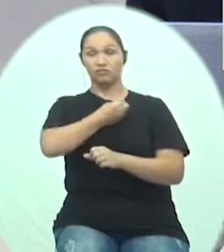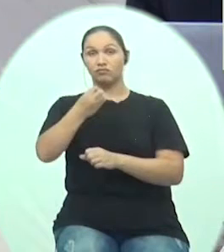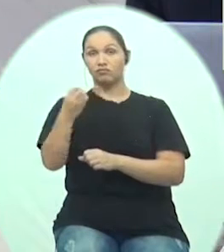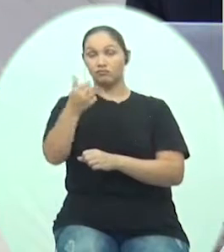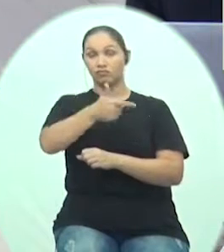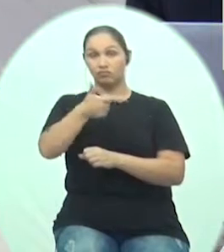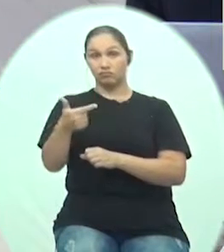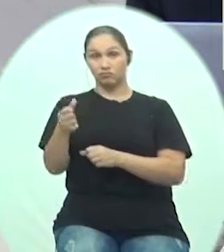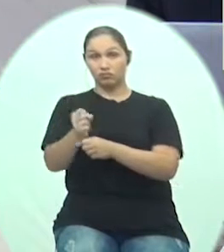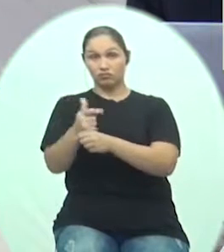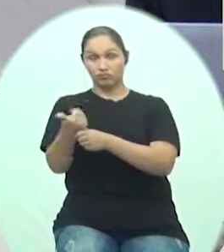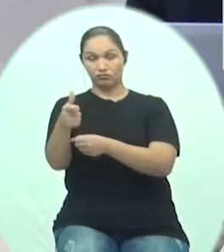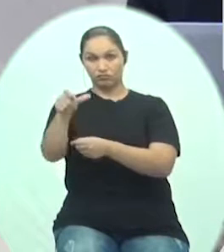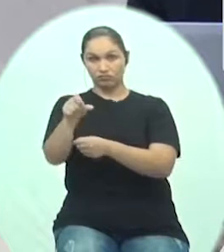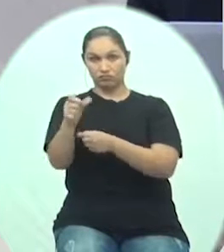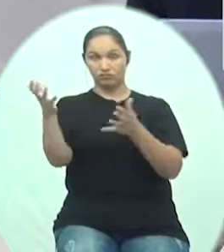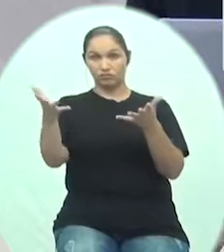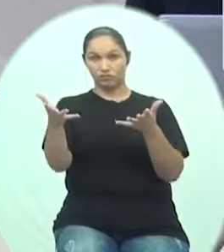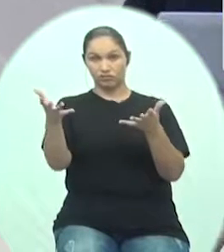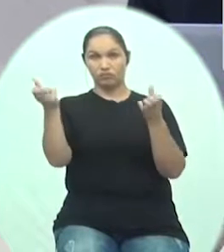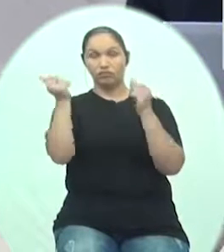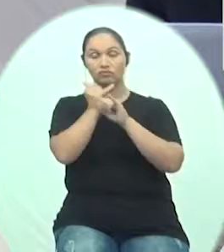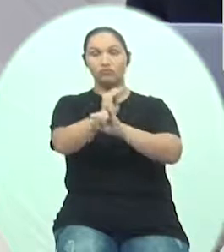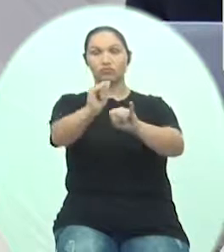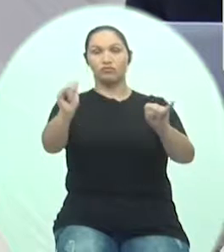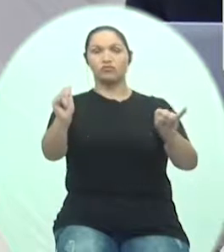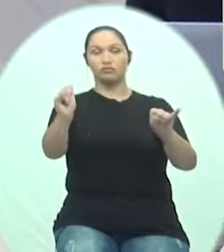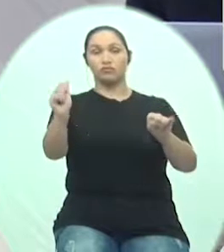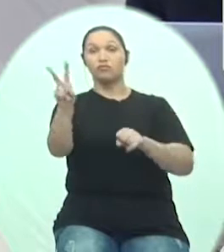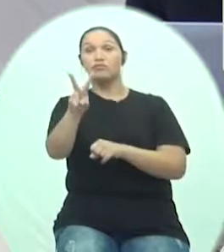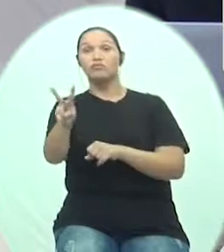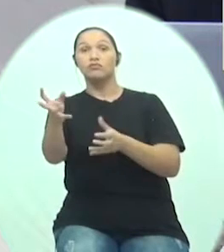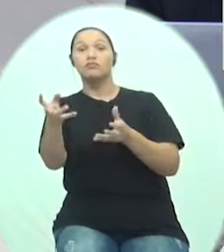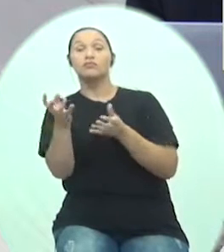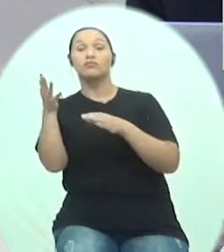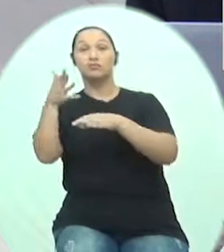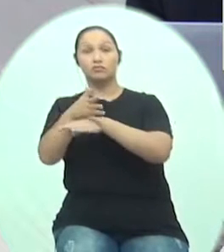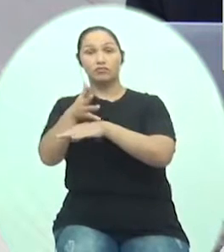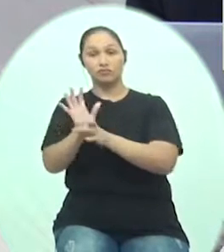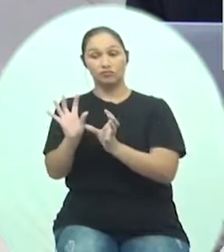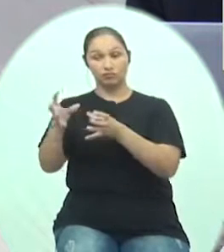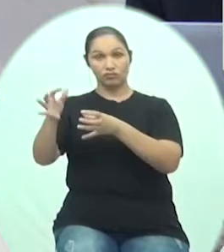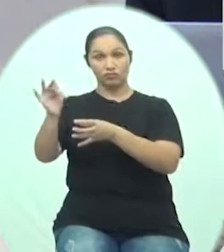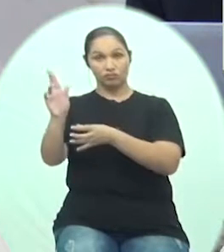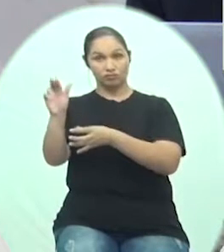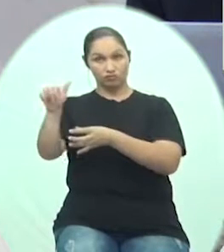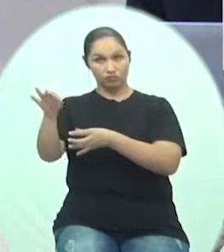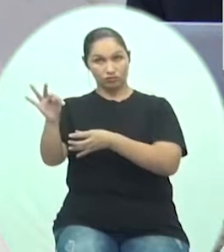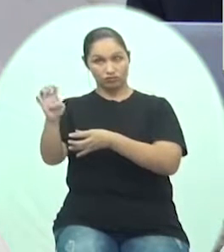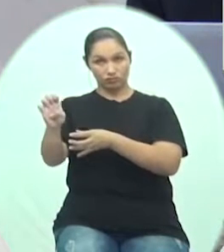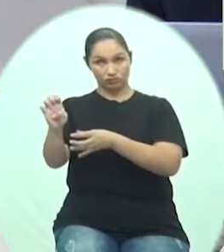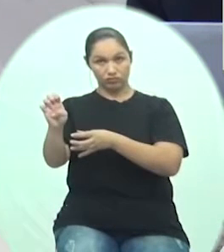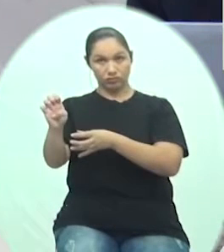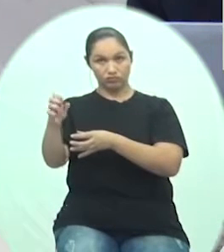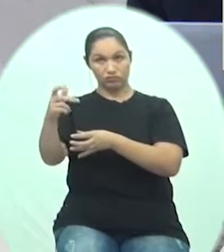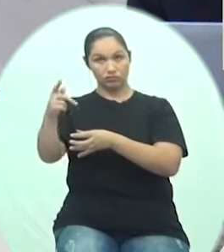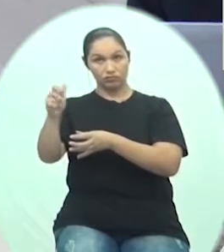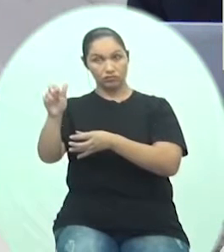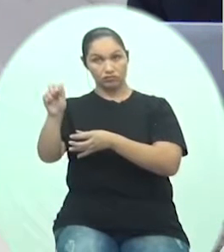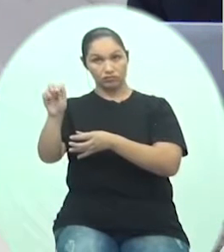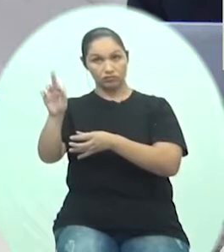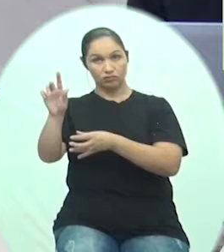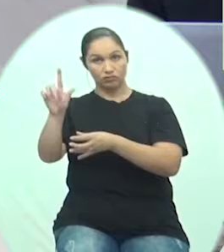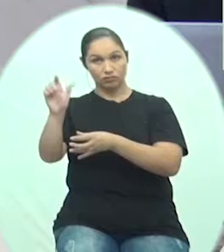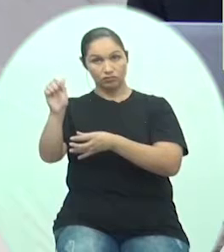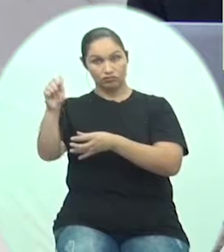senhores vereadores que aqueles que desejarem participar dessa frente parlamentar inclusive os que assinaram o requerimento devem solicitar